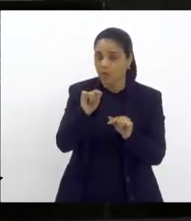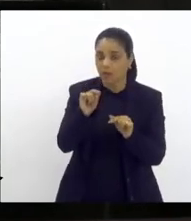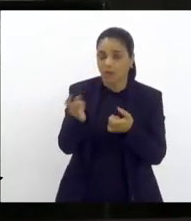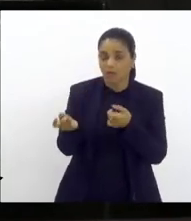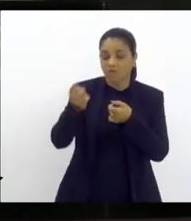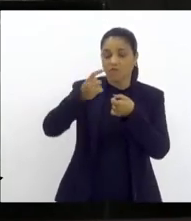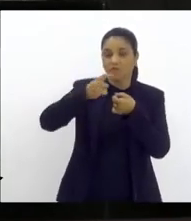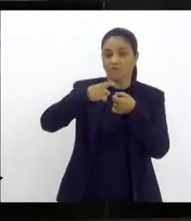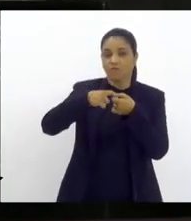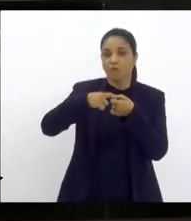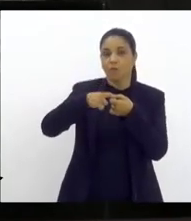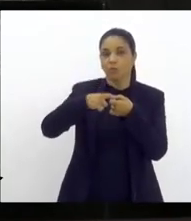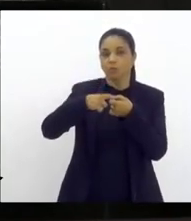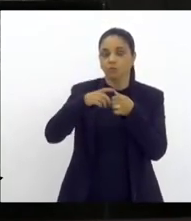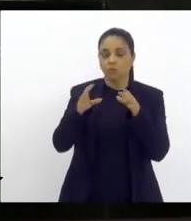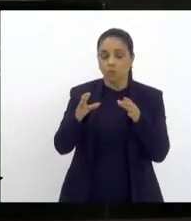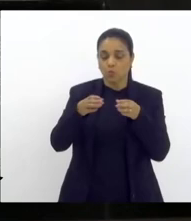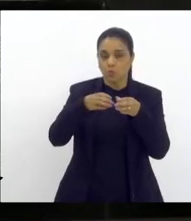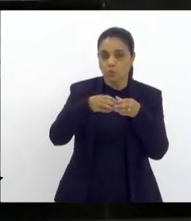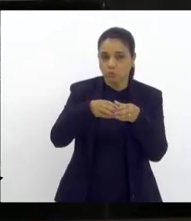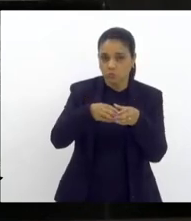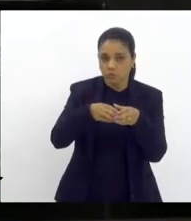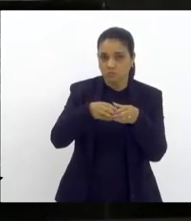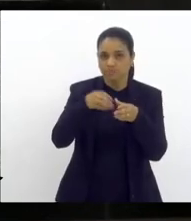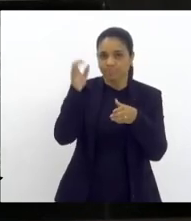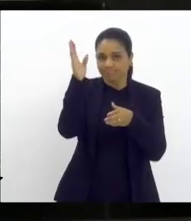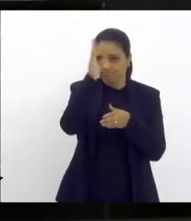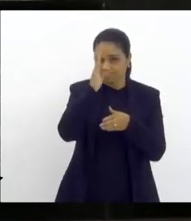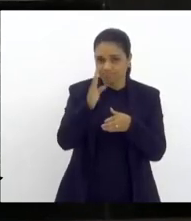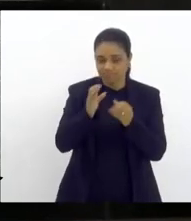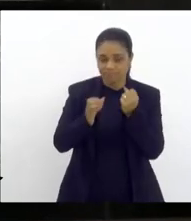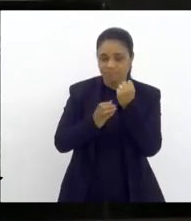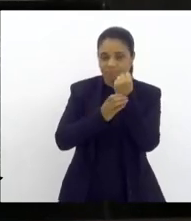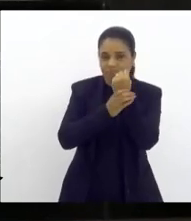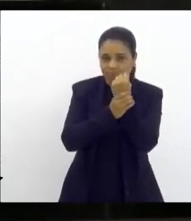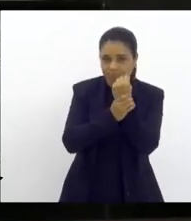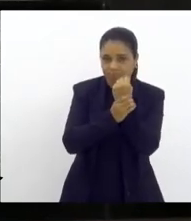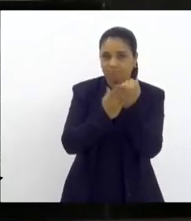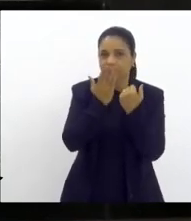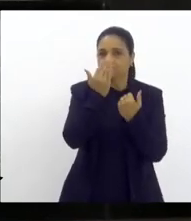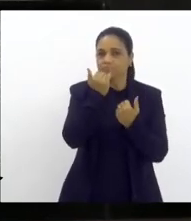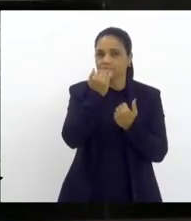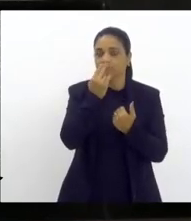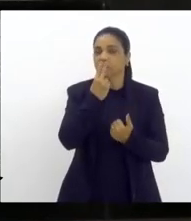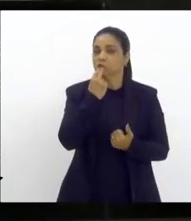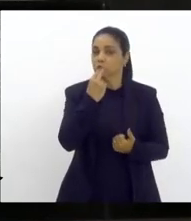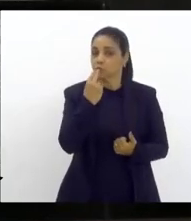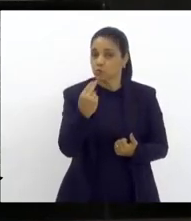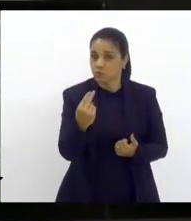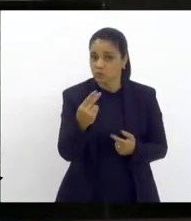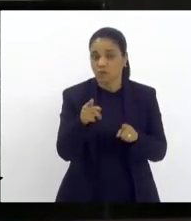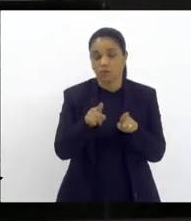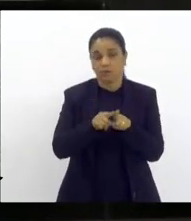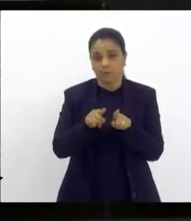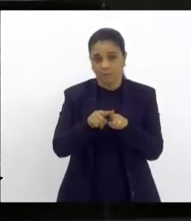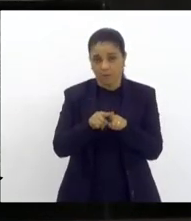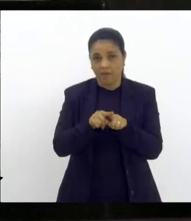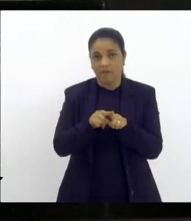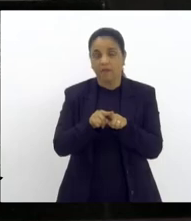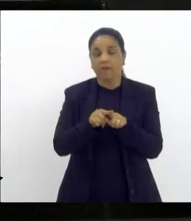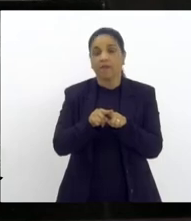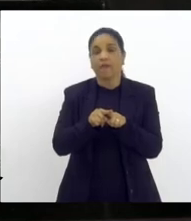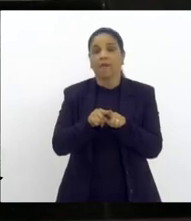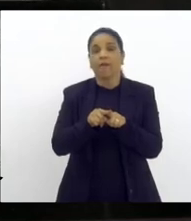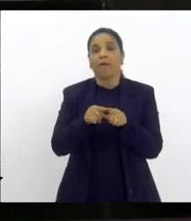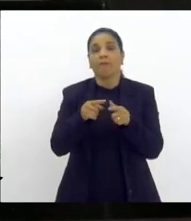retomada do Conselho Nacional de segurança alimentar e nutricional que a vida havia sido